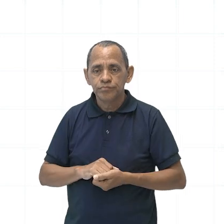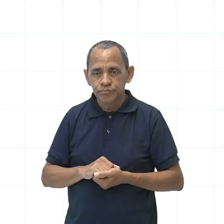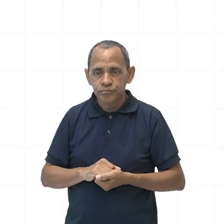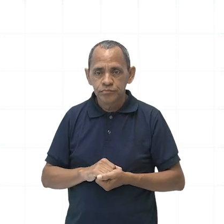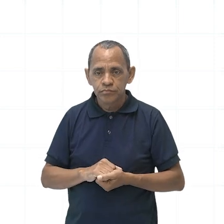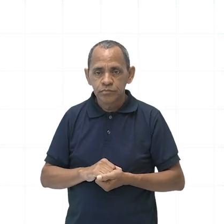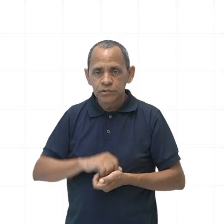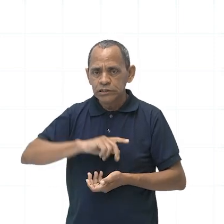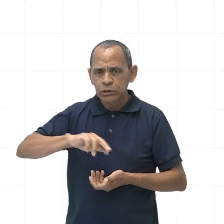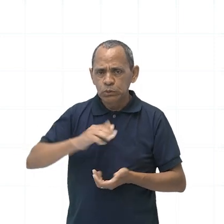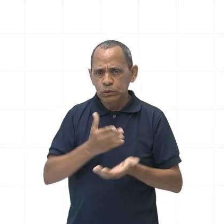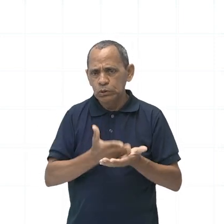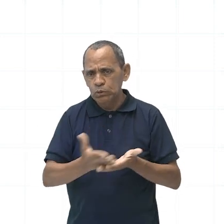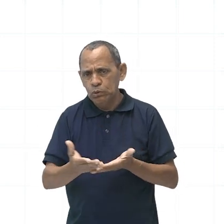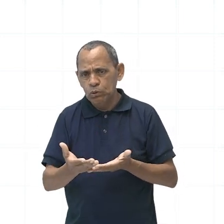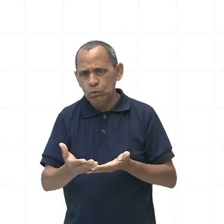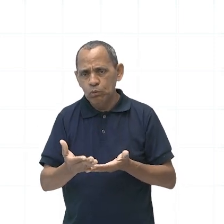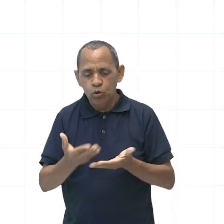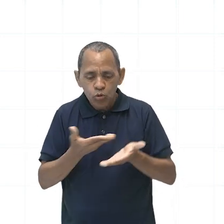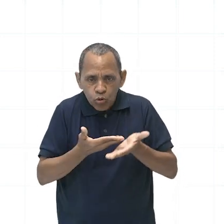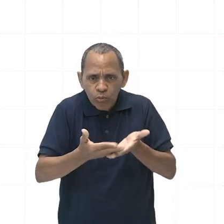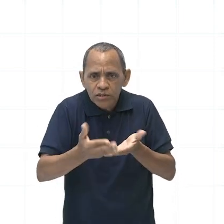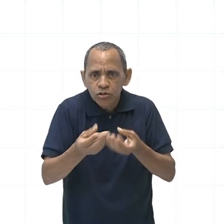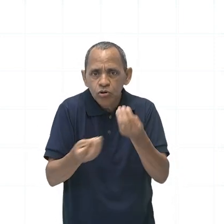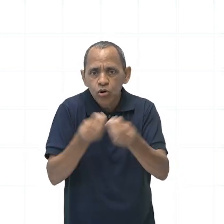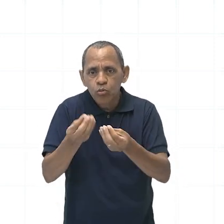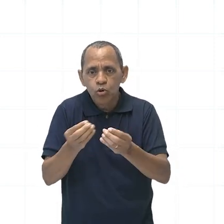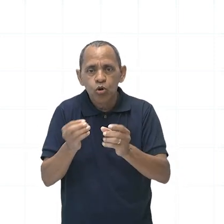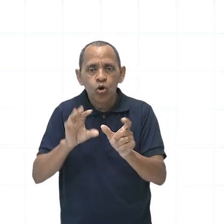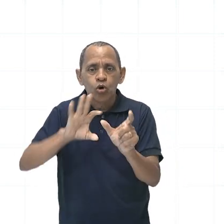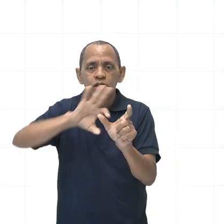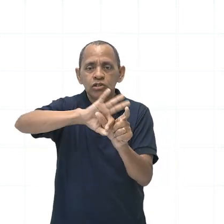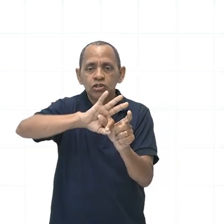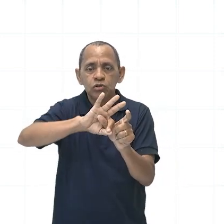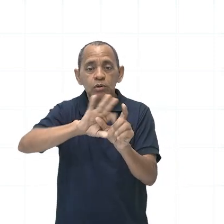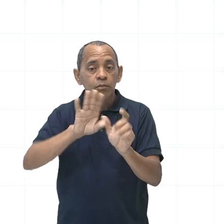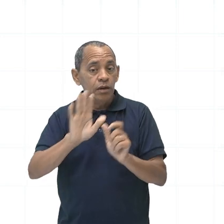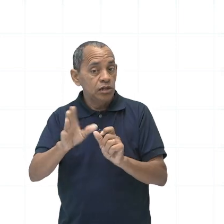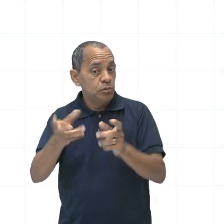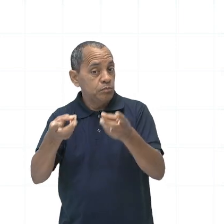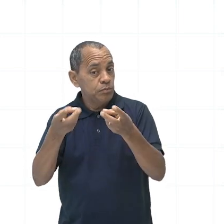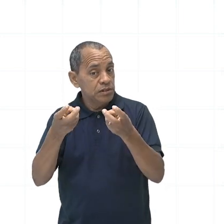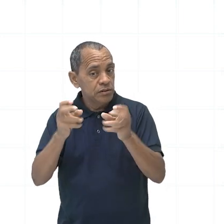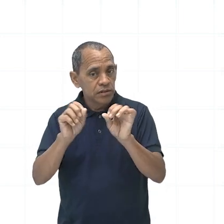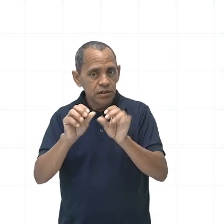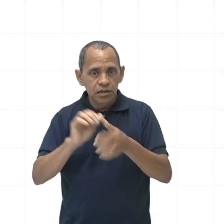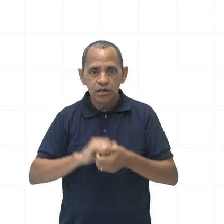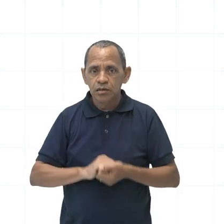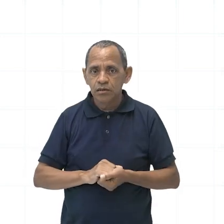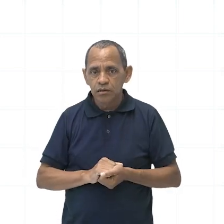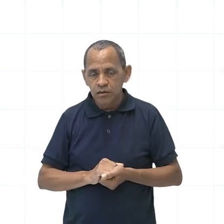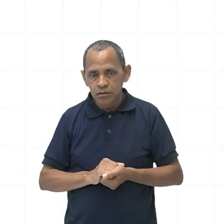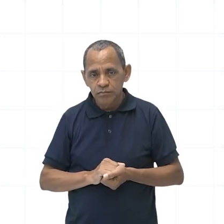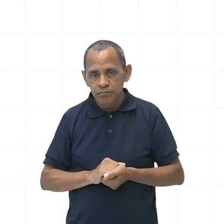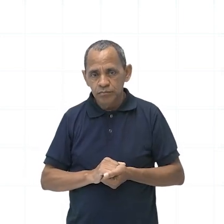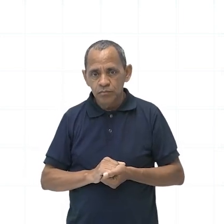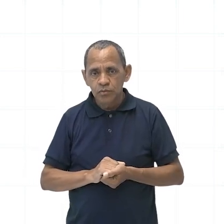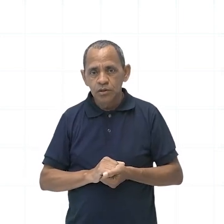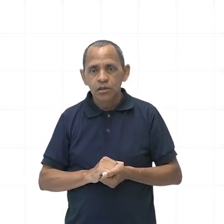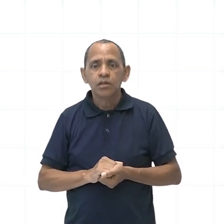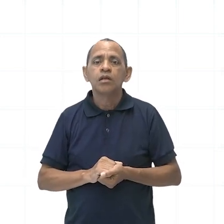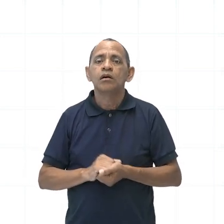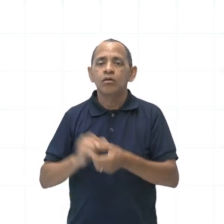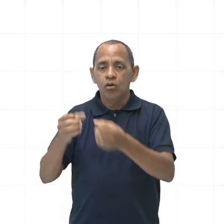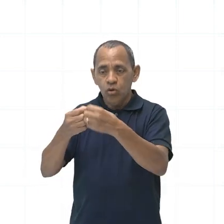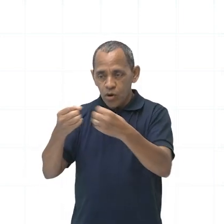Esta é a informação principal, não inicia por conectivo. Mas nota que Em relação ao fato da minha